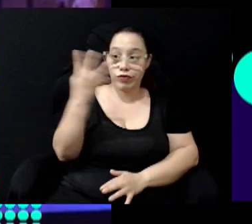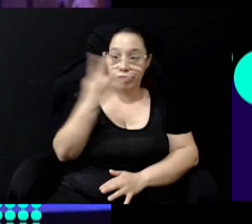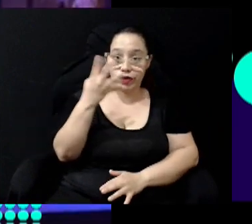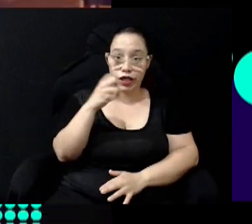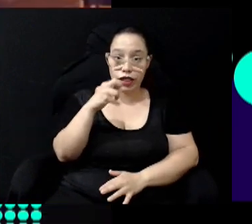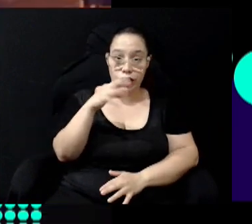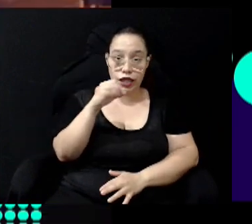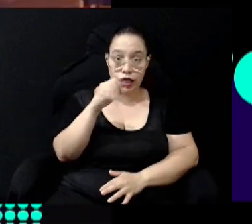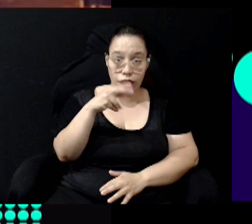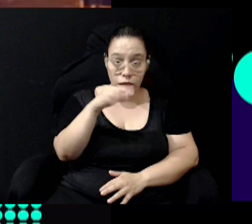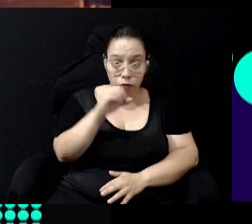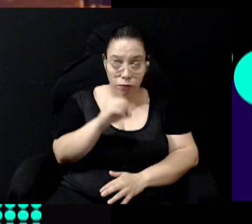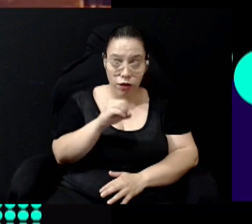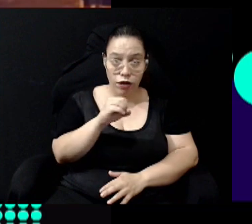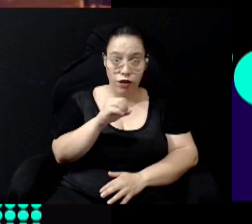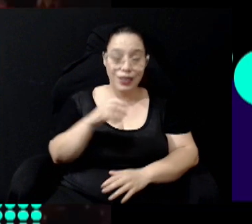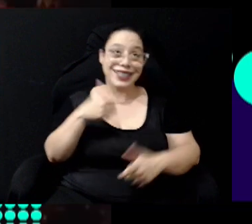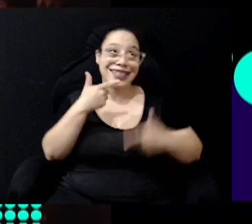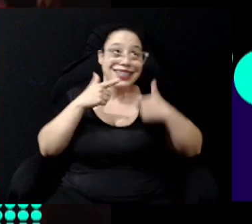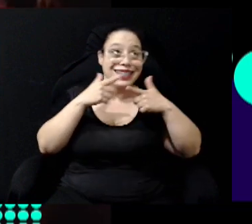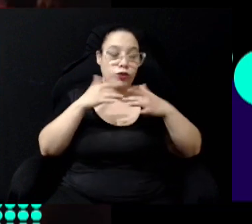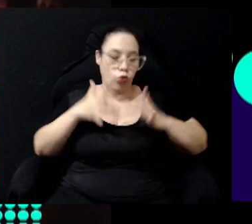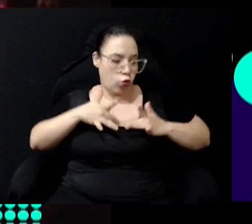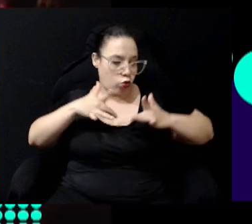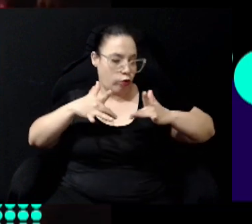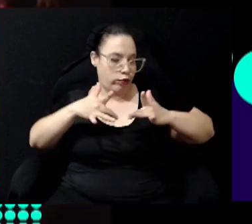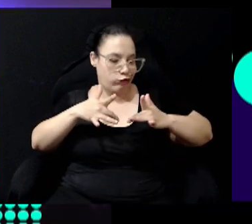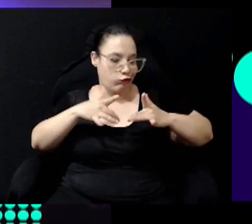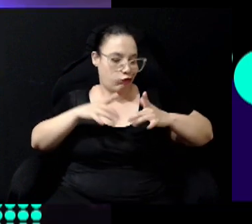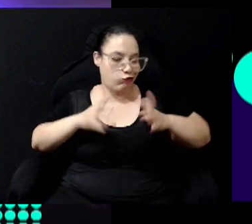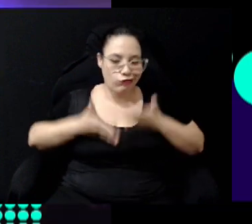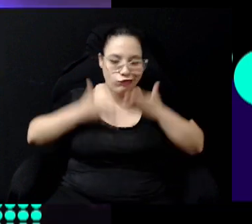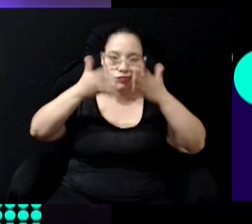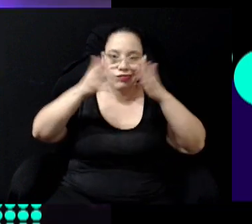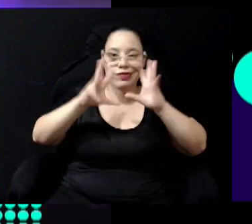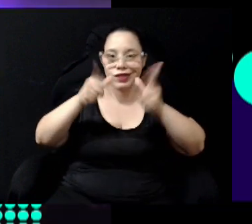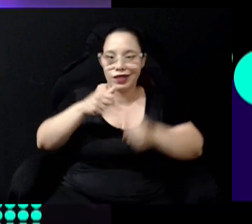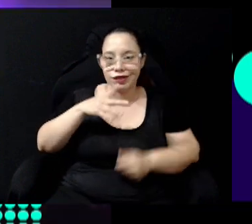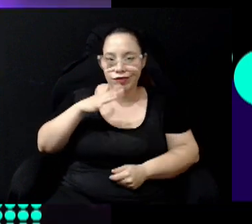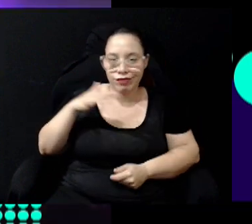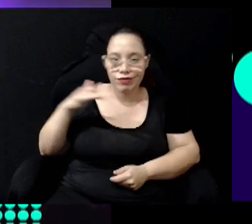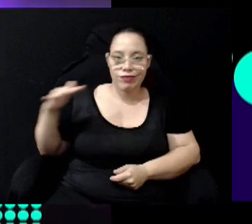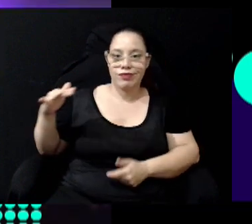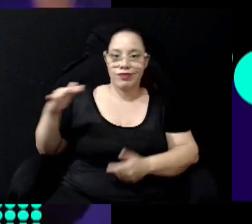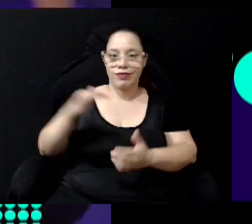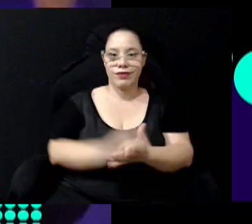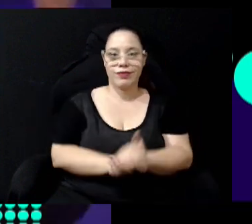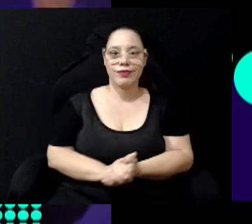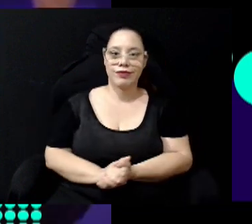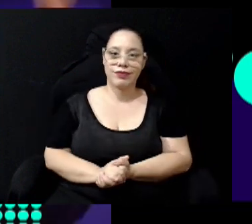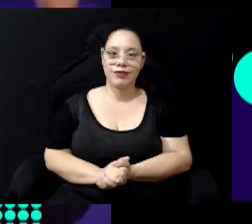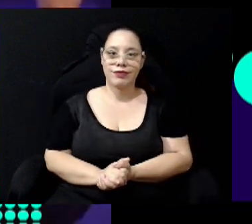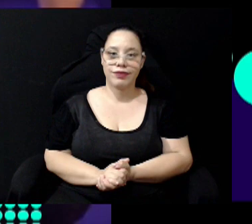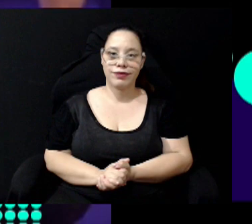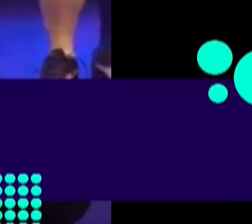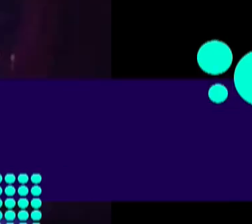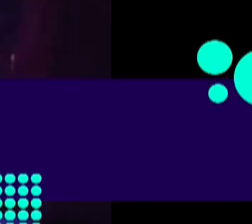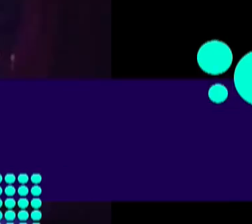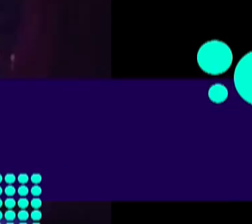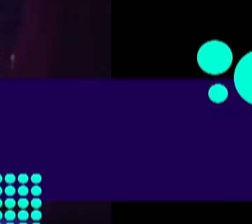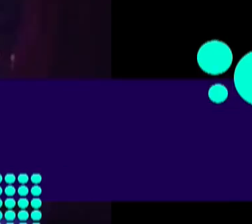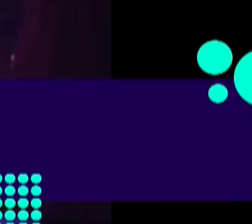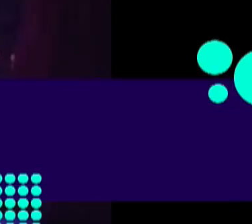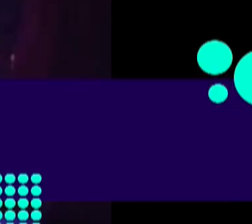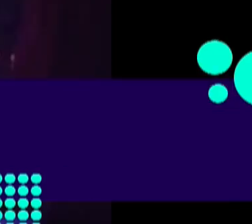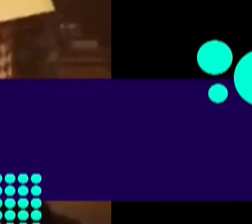com humor, poesia, concebido para todas as idades. Shake, shake, shake, shake,